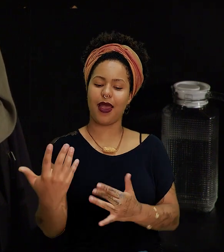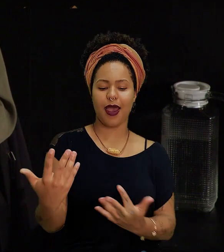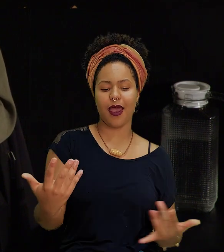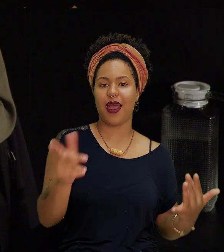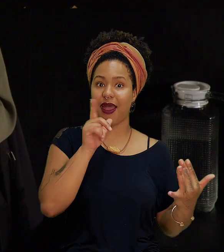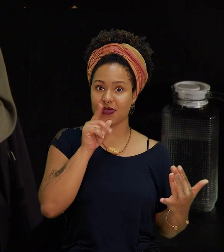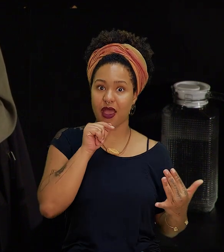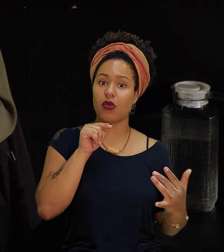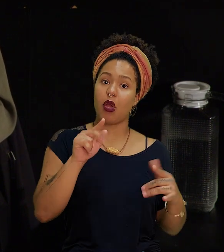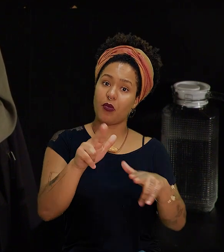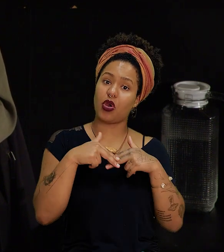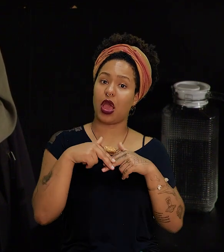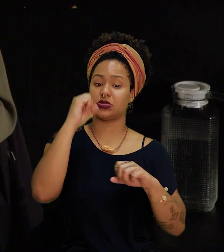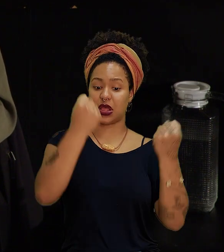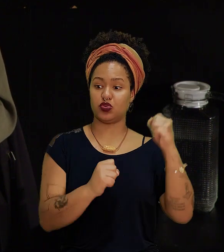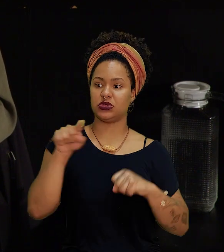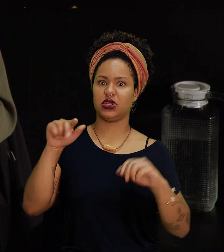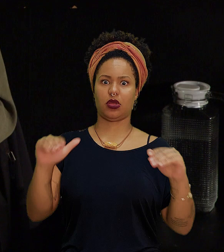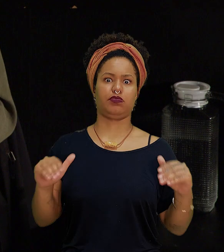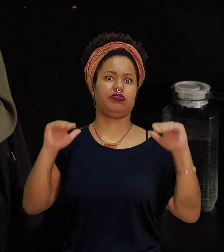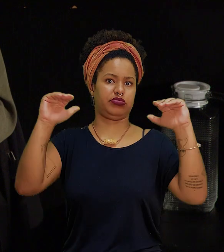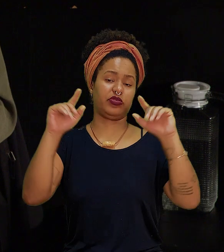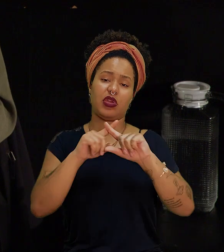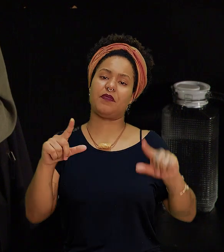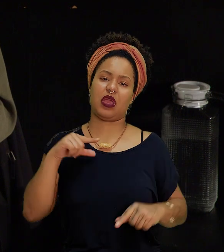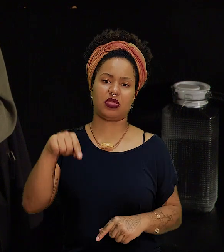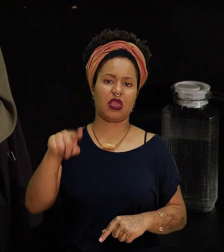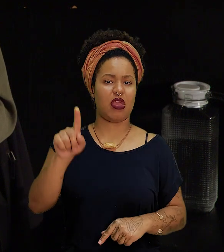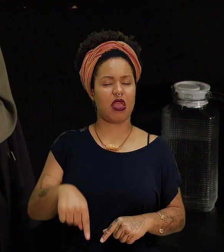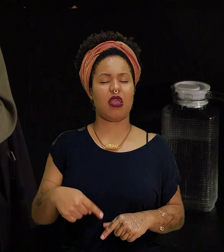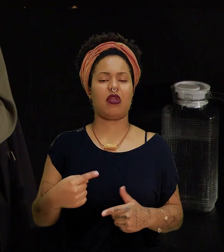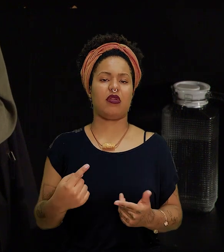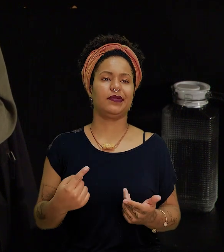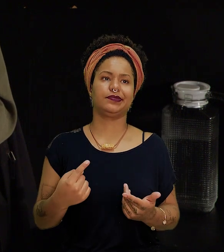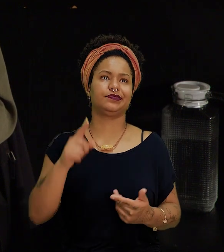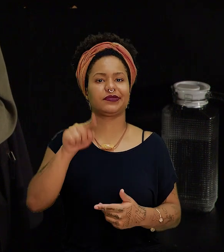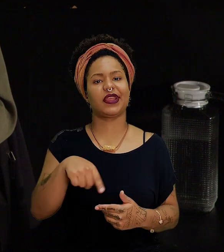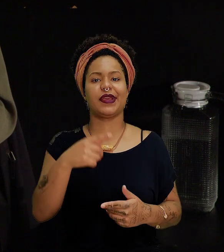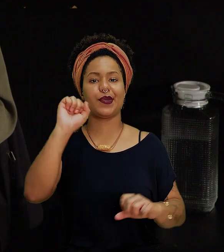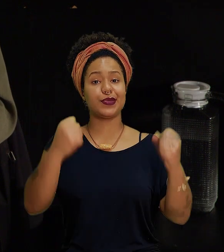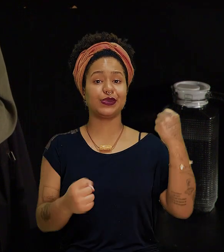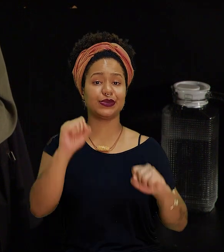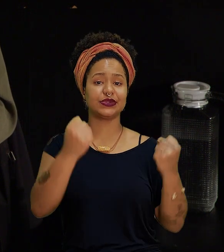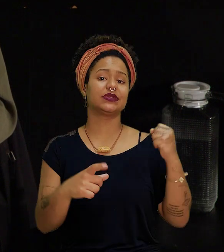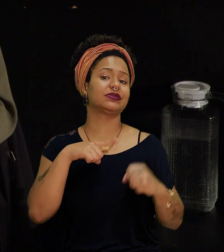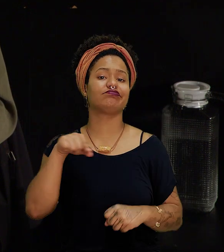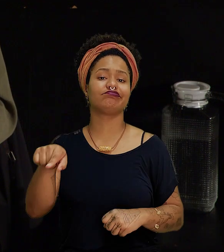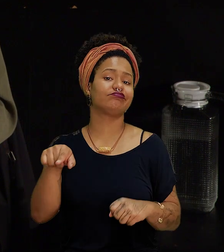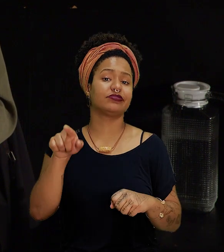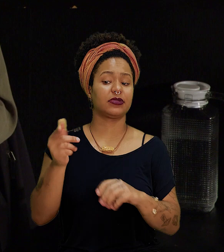aquáticas em função da operação de uma usina desse porte, né? Mas está ali, tá? É uma